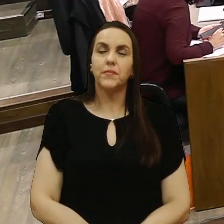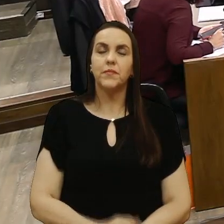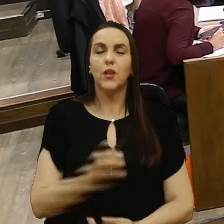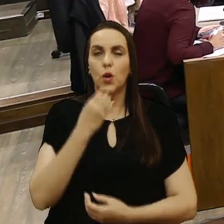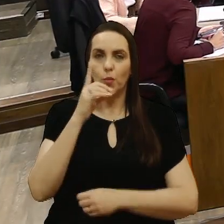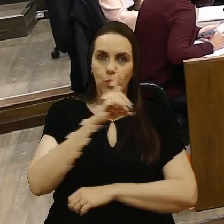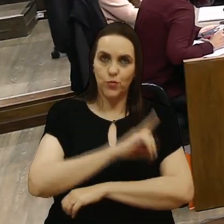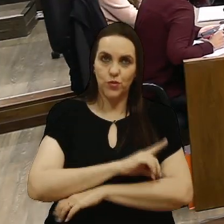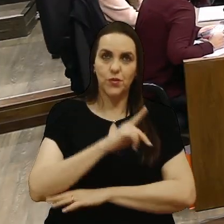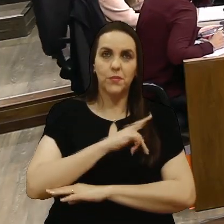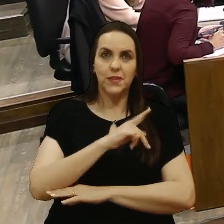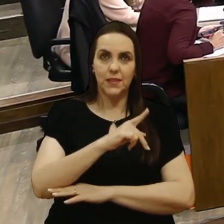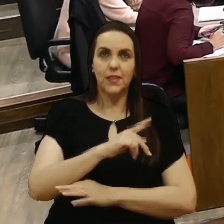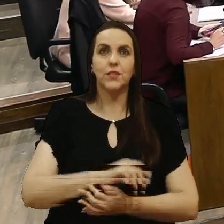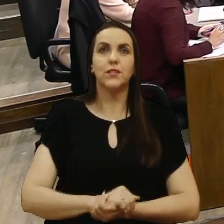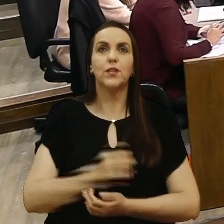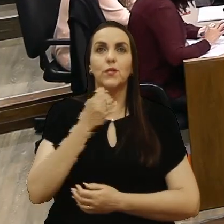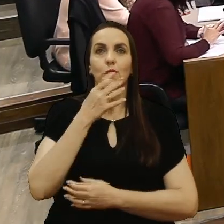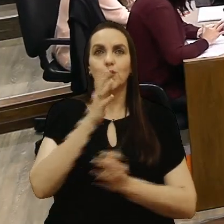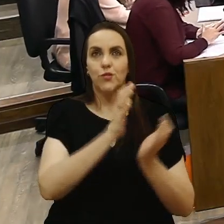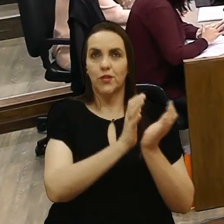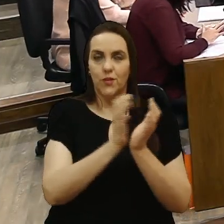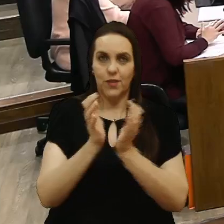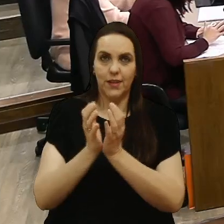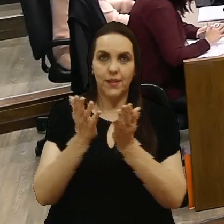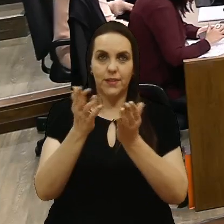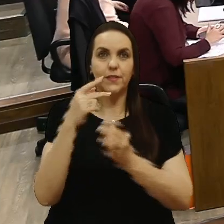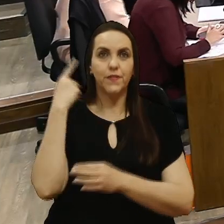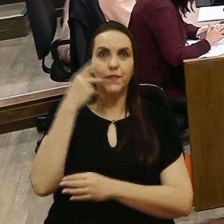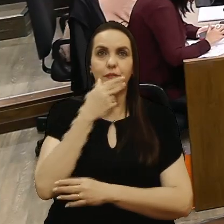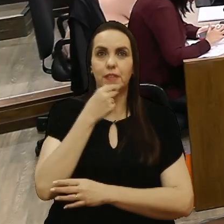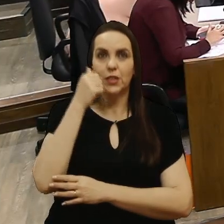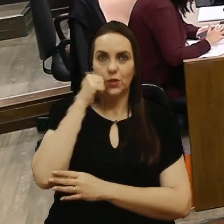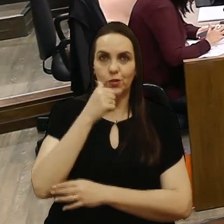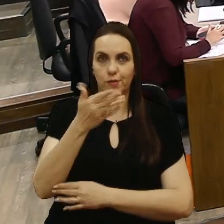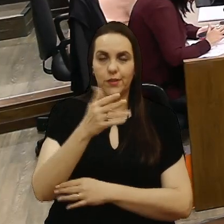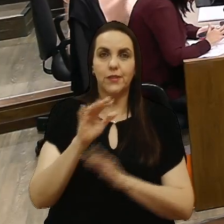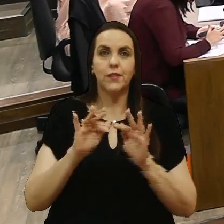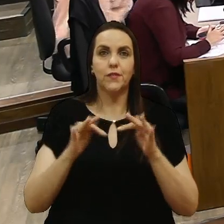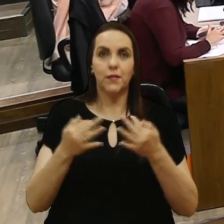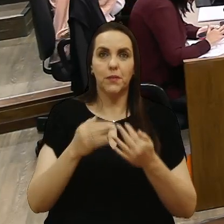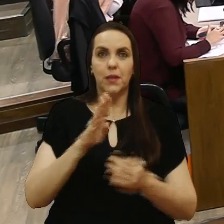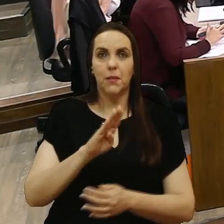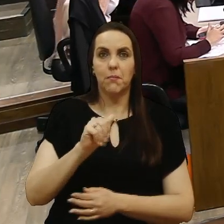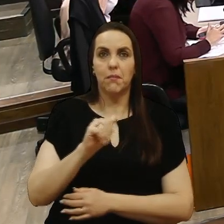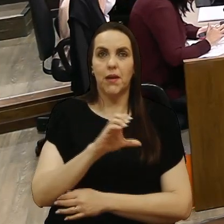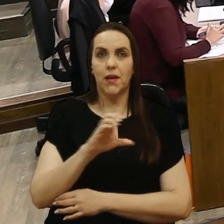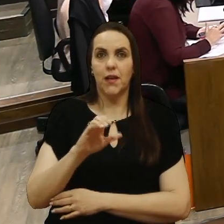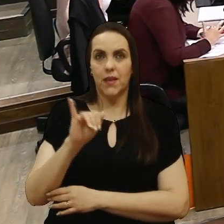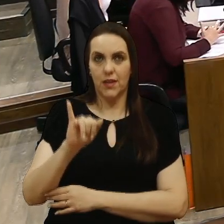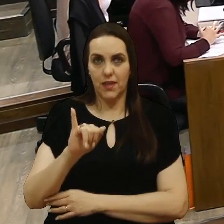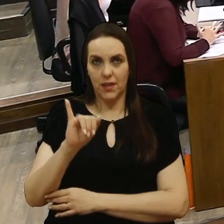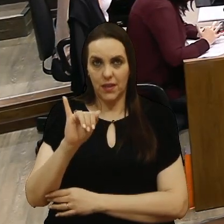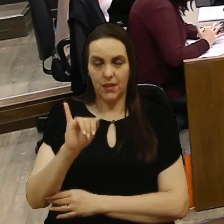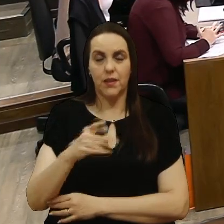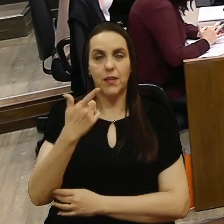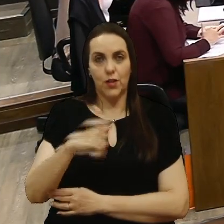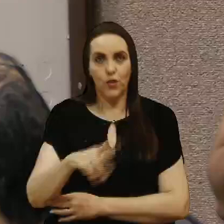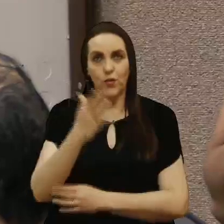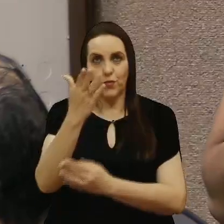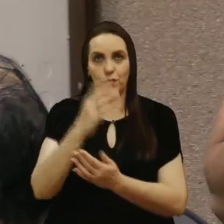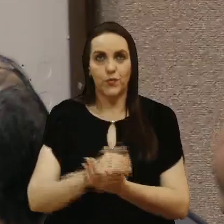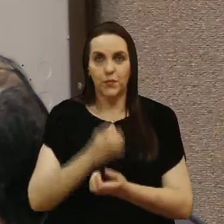Bom dia, presidente. Bom dia, nobres colegas, vereadores, família Bach aqui presente novamente. Sejam todos